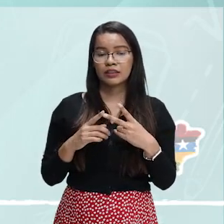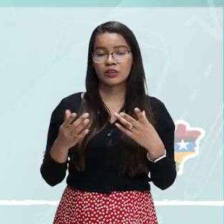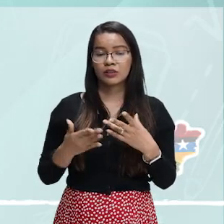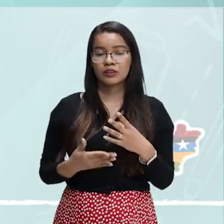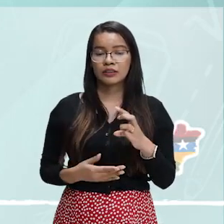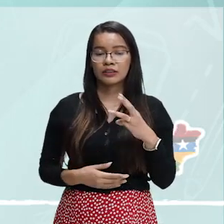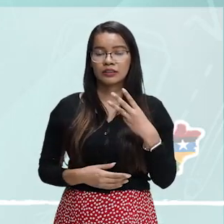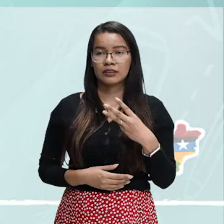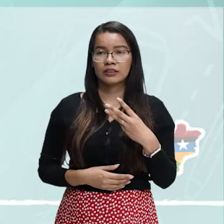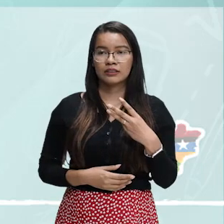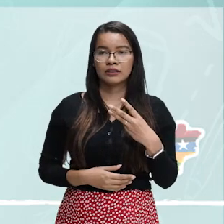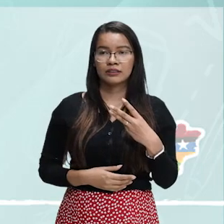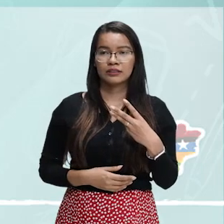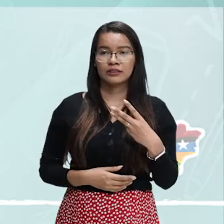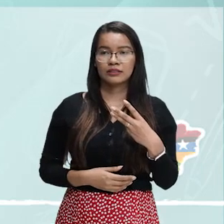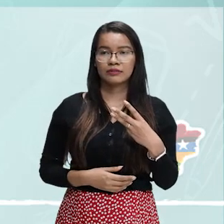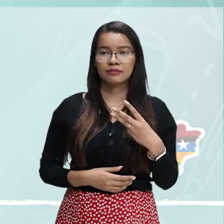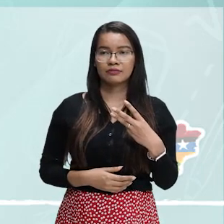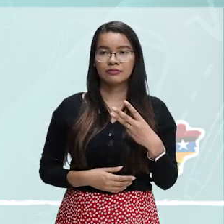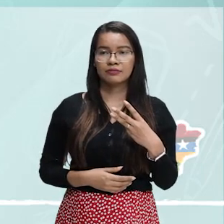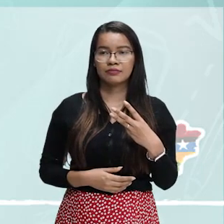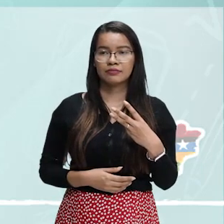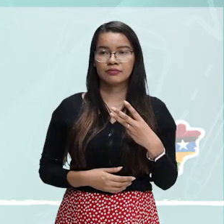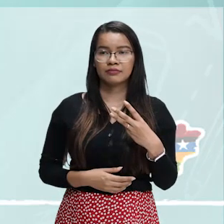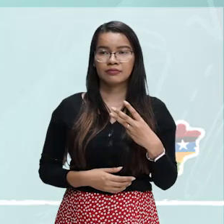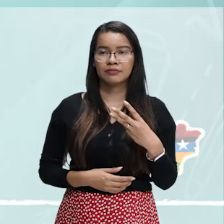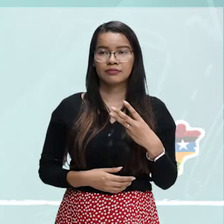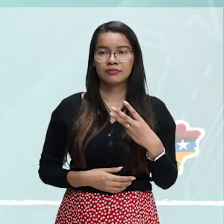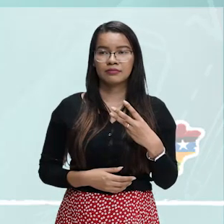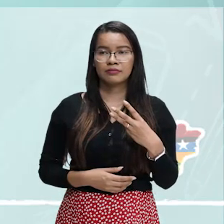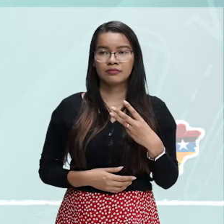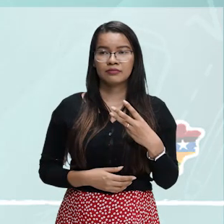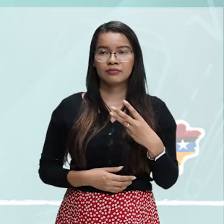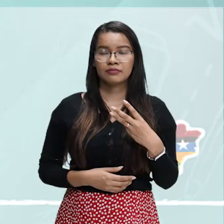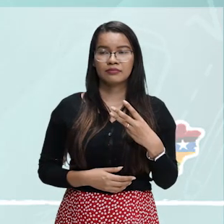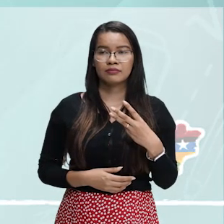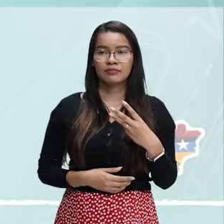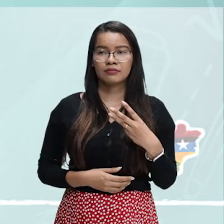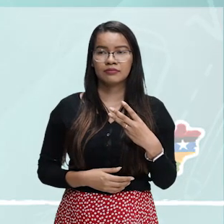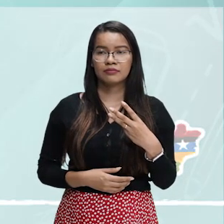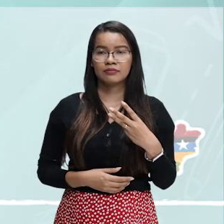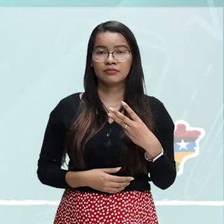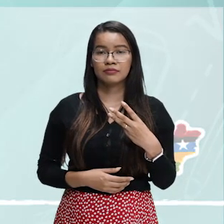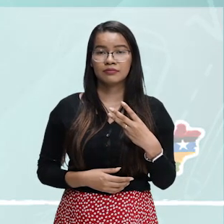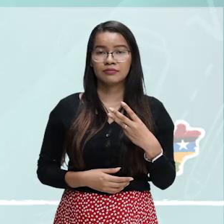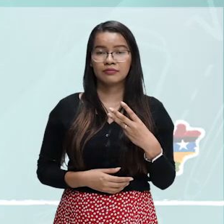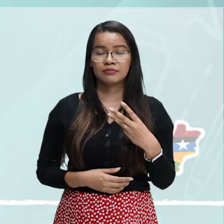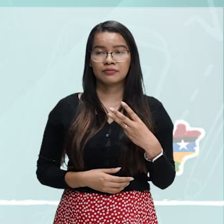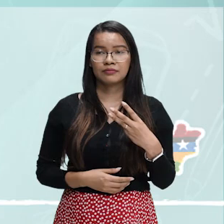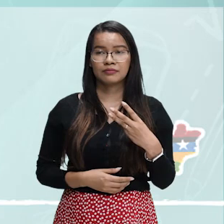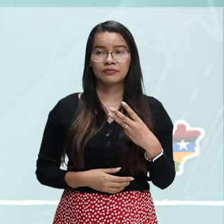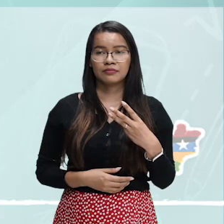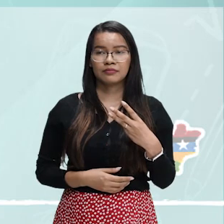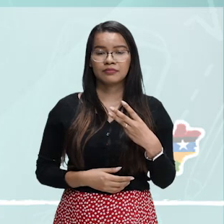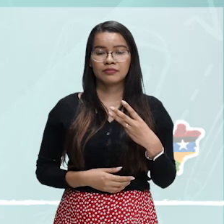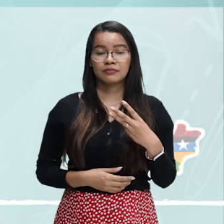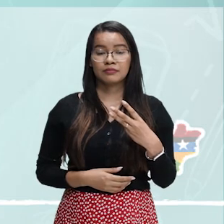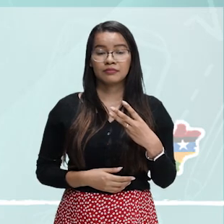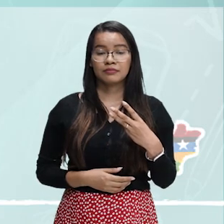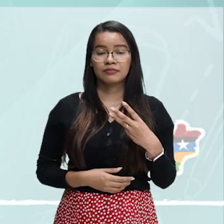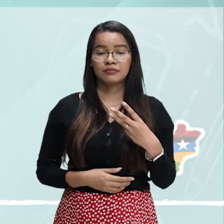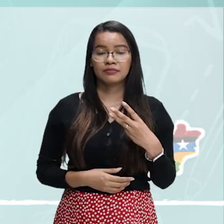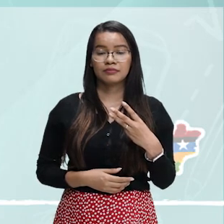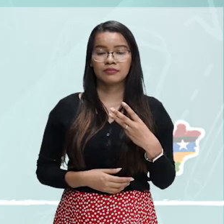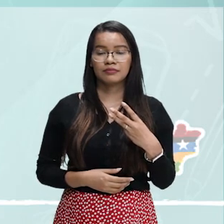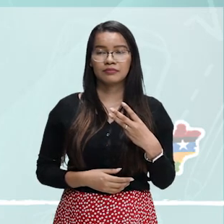3, o país estava em declínio da produção açucareira e o deslocamento do eixo econômico para o Rio